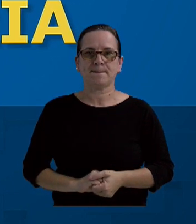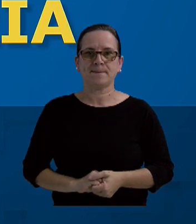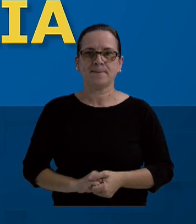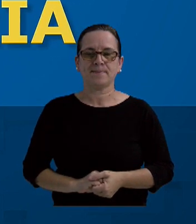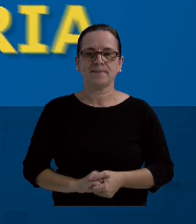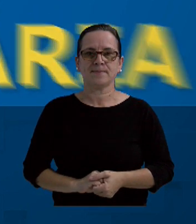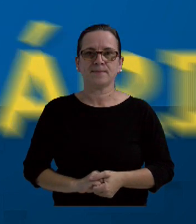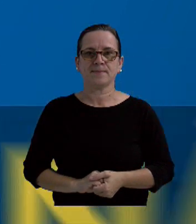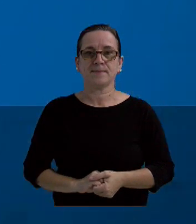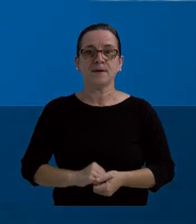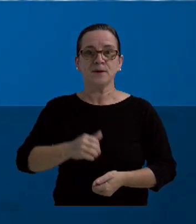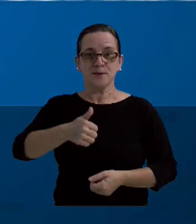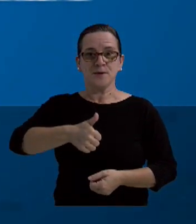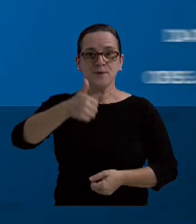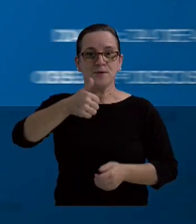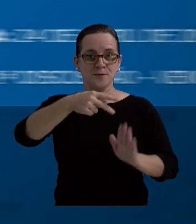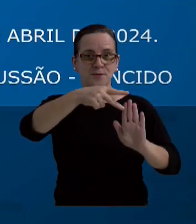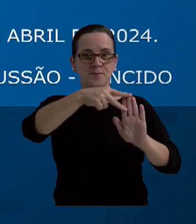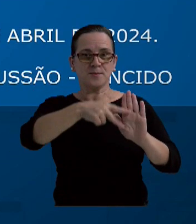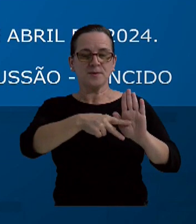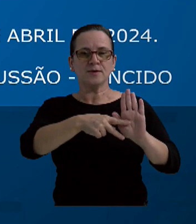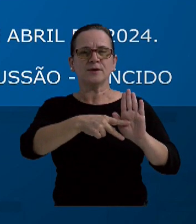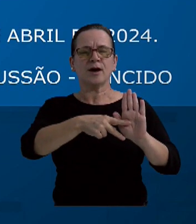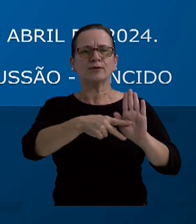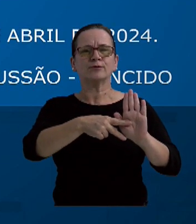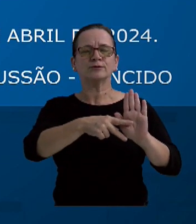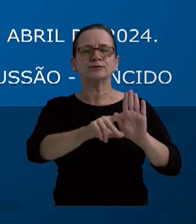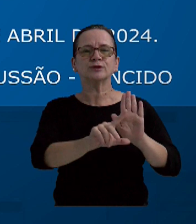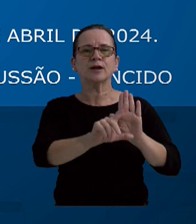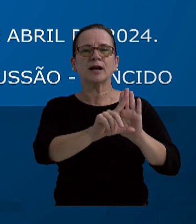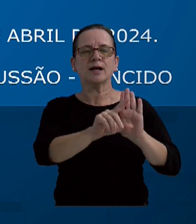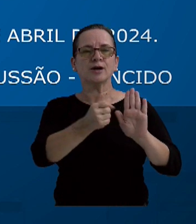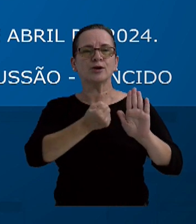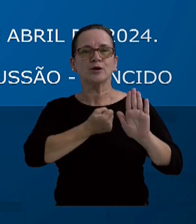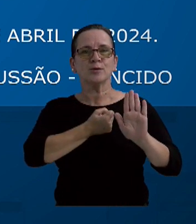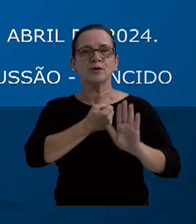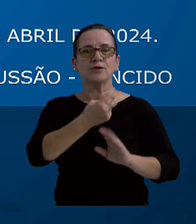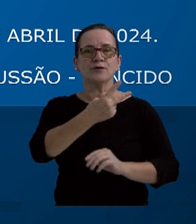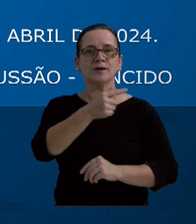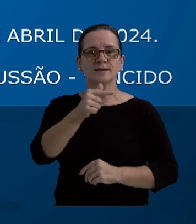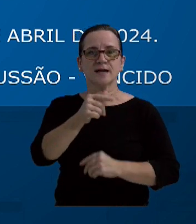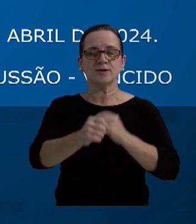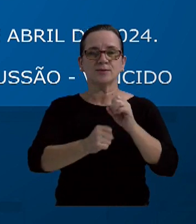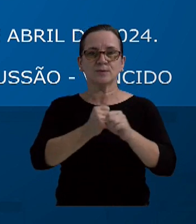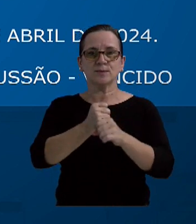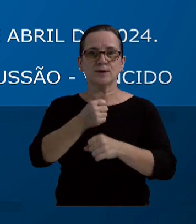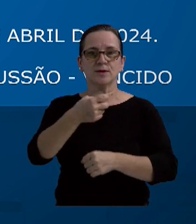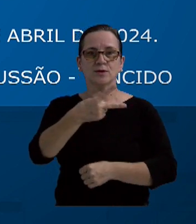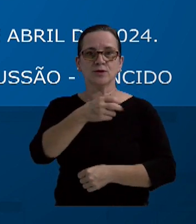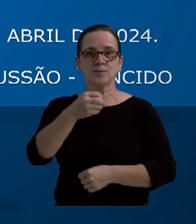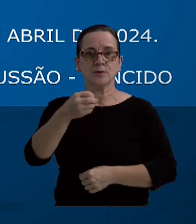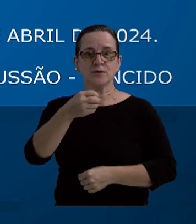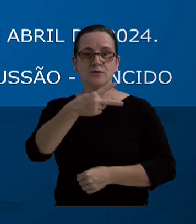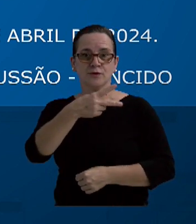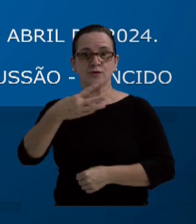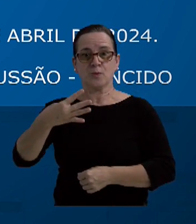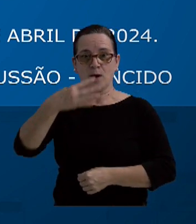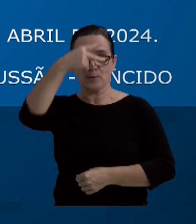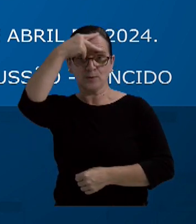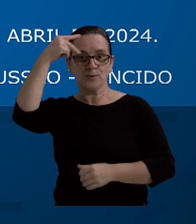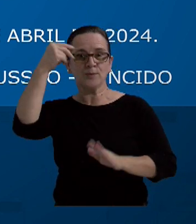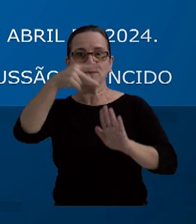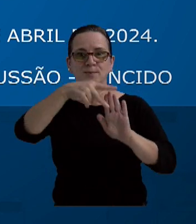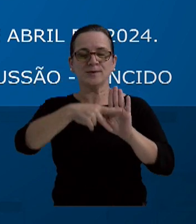acompanhe o primeiro item da paa é o projeto de lei de número 27/2 24 de autoria do Senhor Prefeito